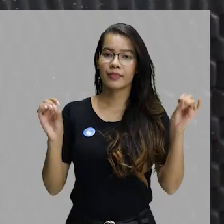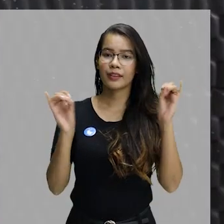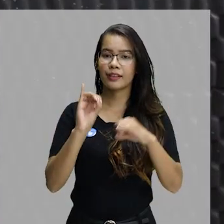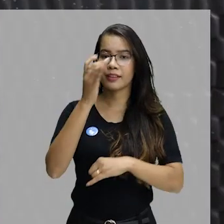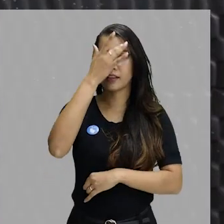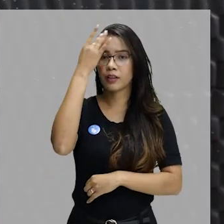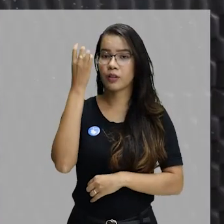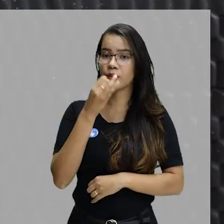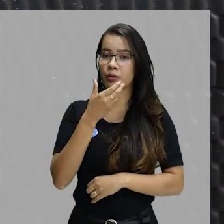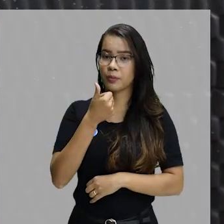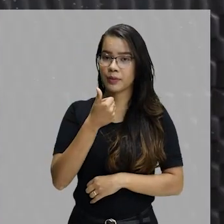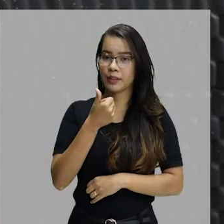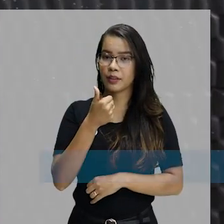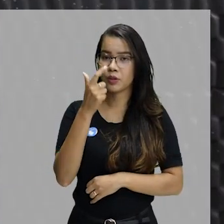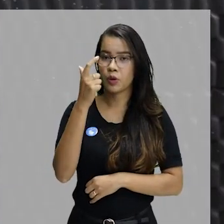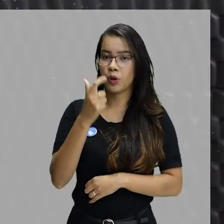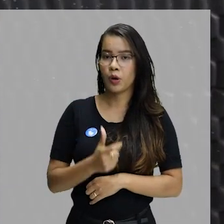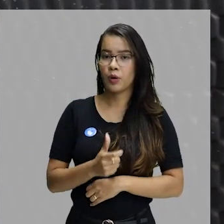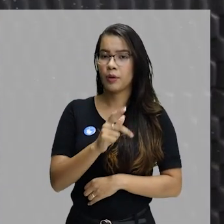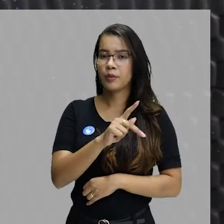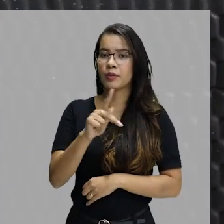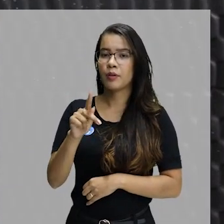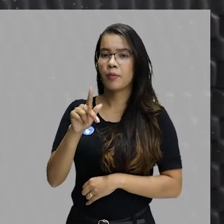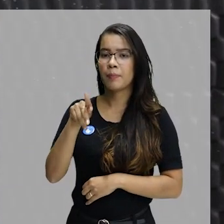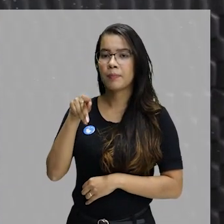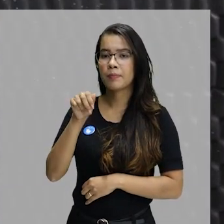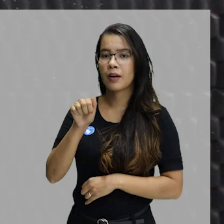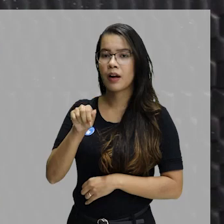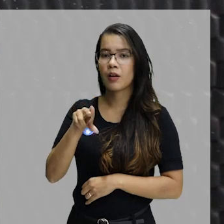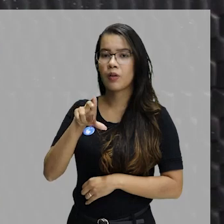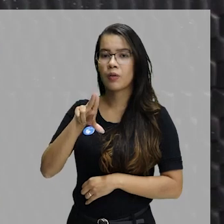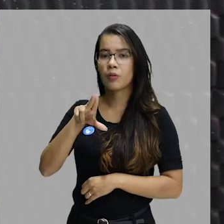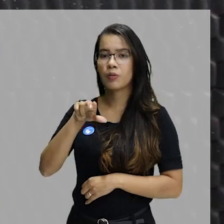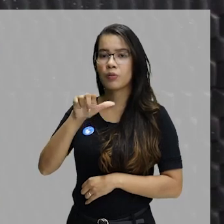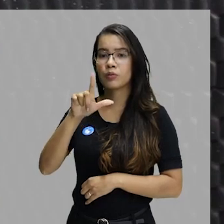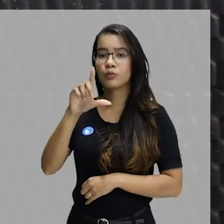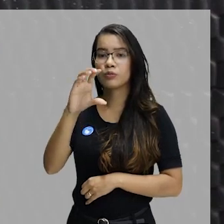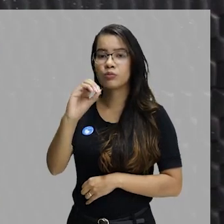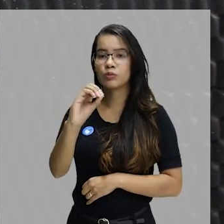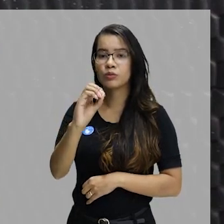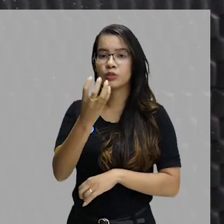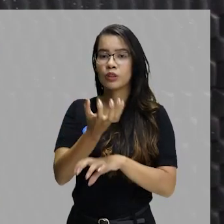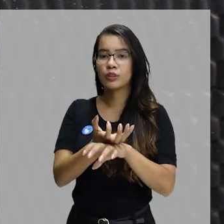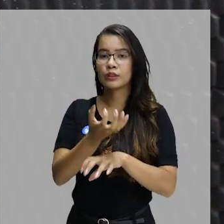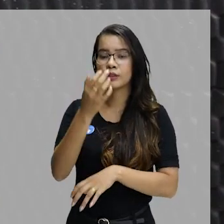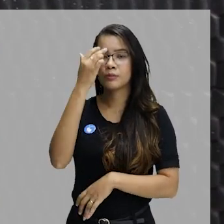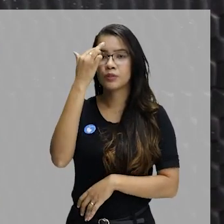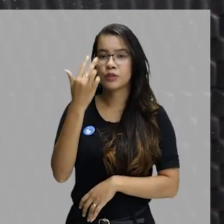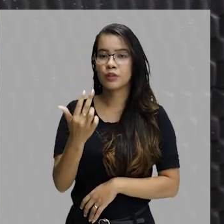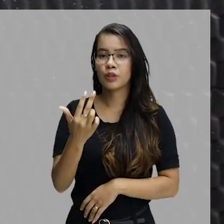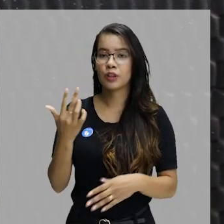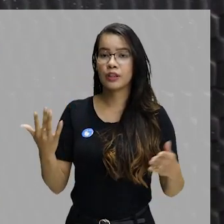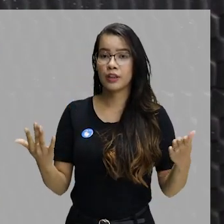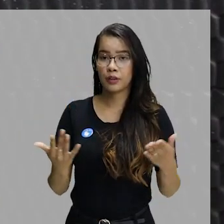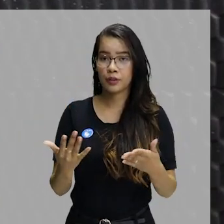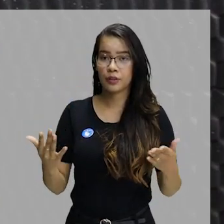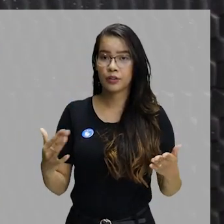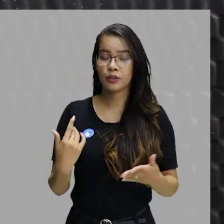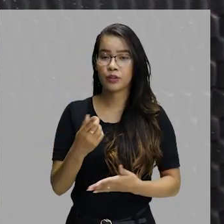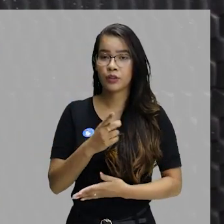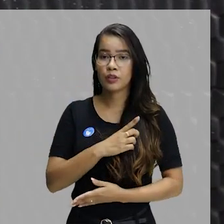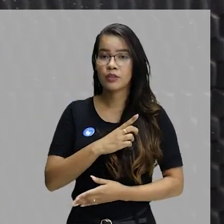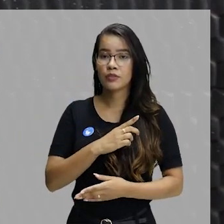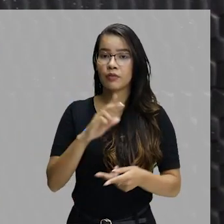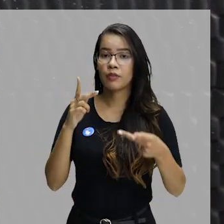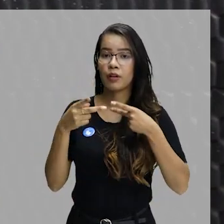pessoal, tudo bem? Professor Paulo Gereba de História. Nós iremos agora trabalhar a